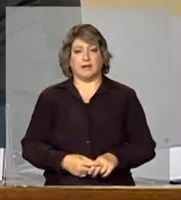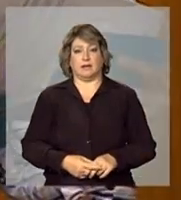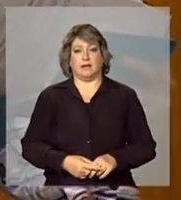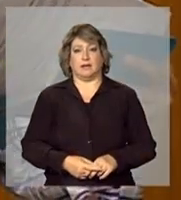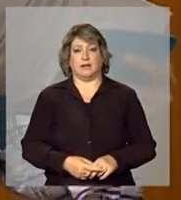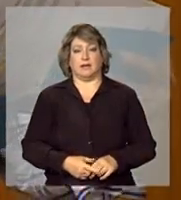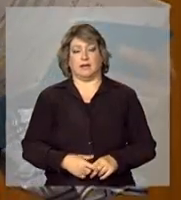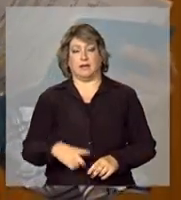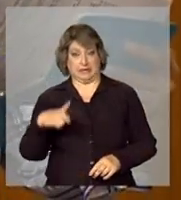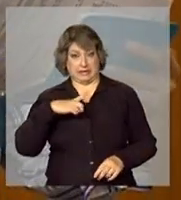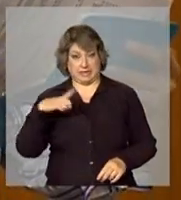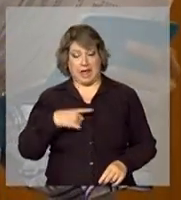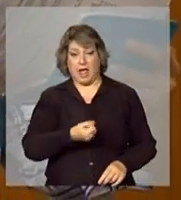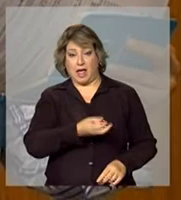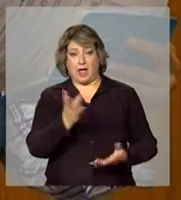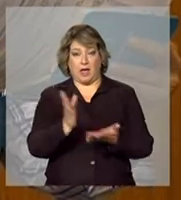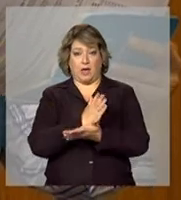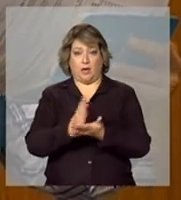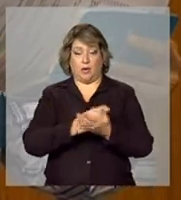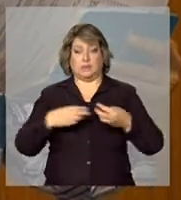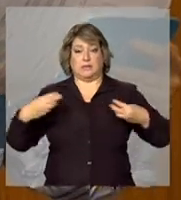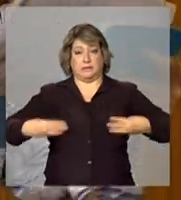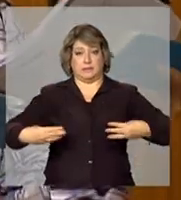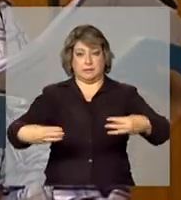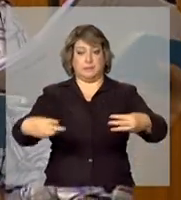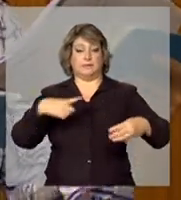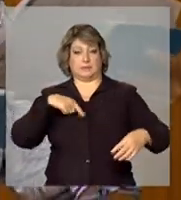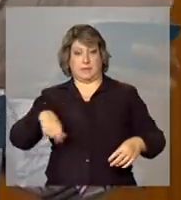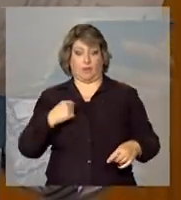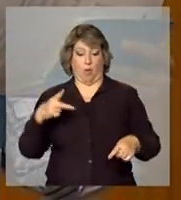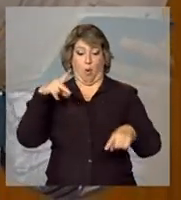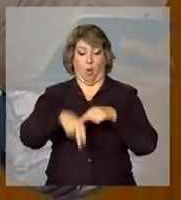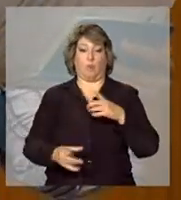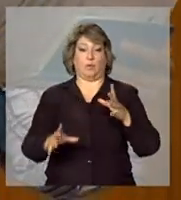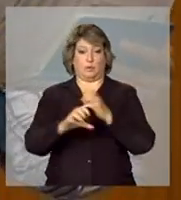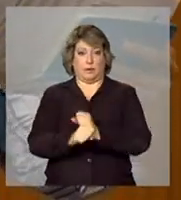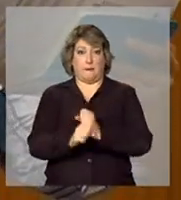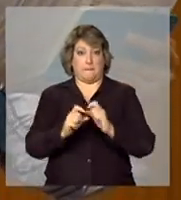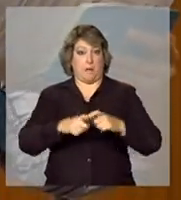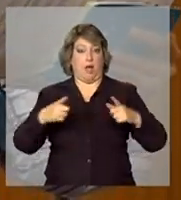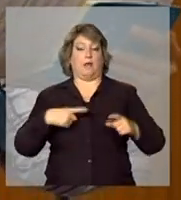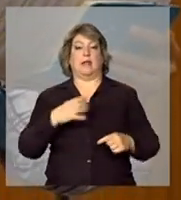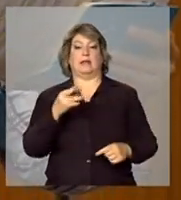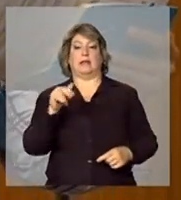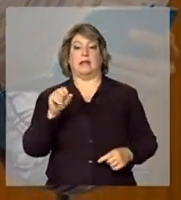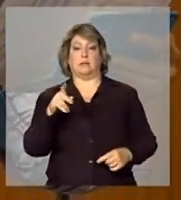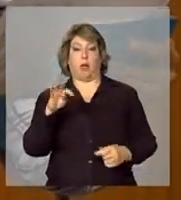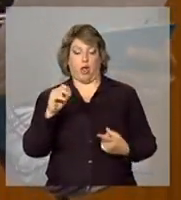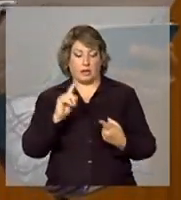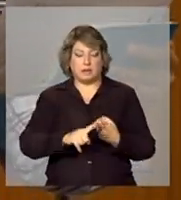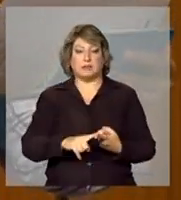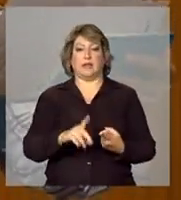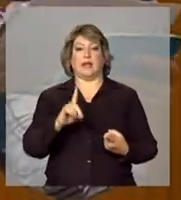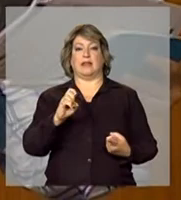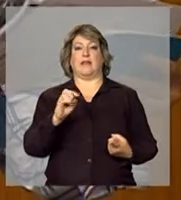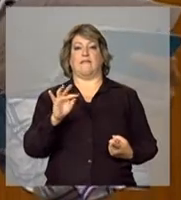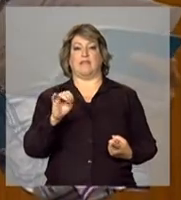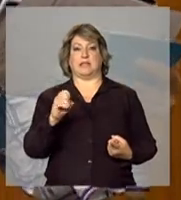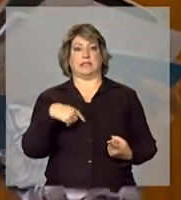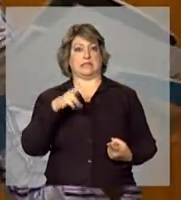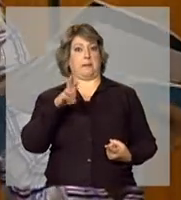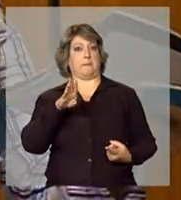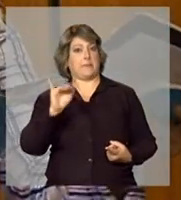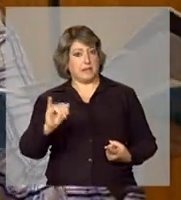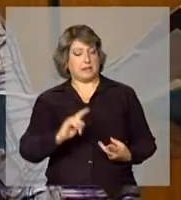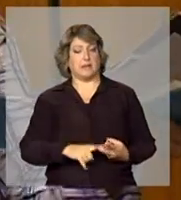alguns Ministérios Aqui foram tiveram corte maior né Transportes e defesa que foram